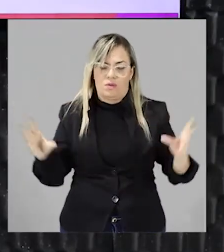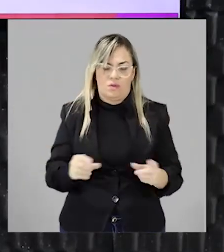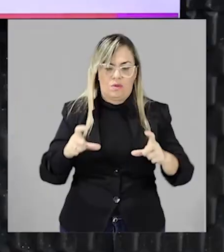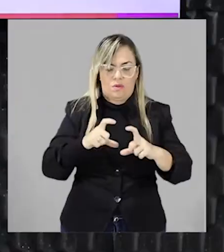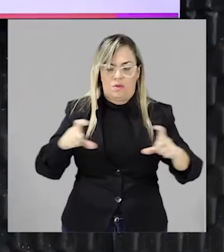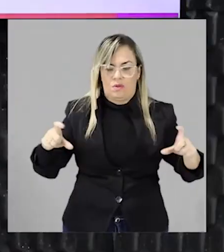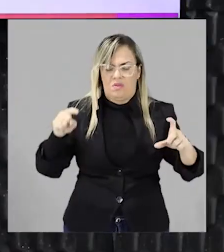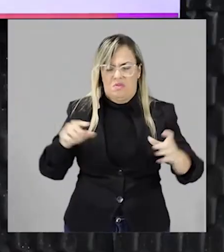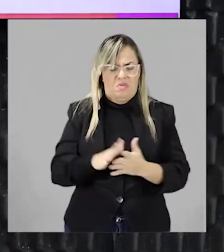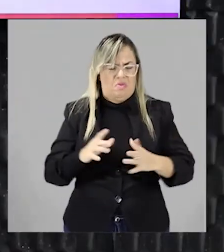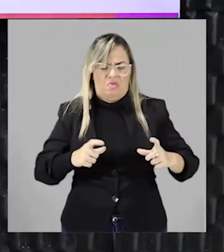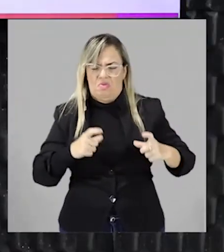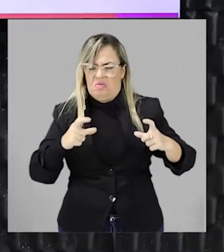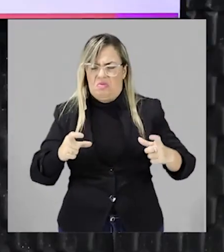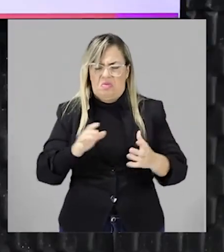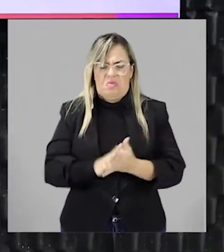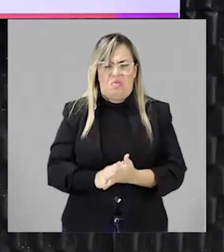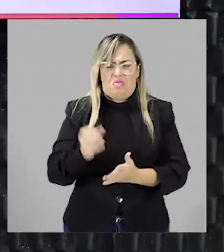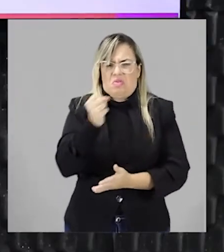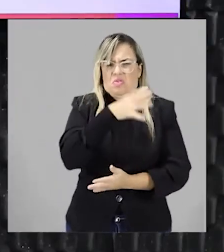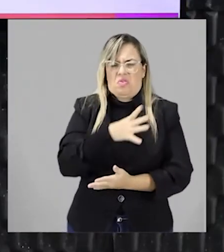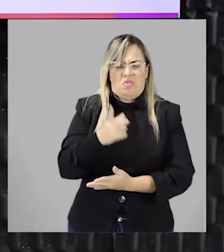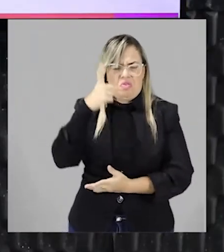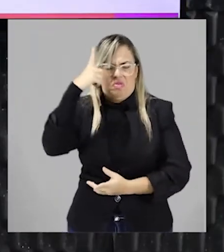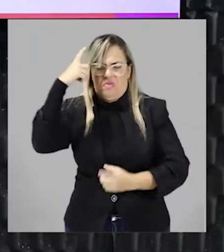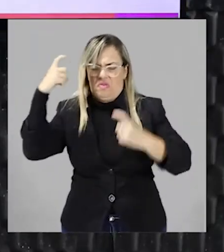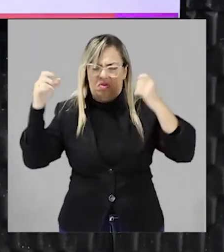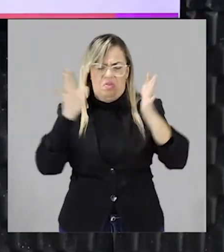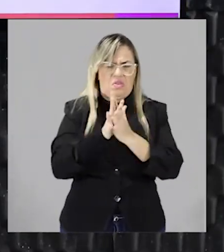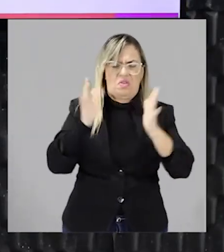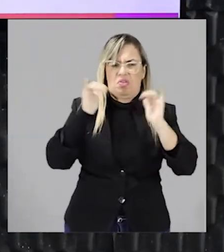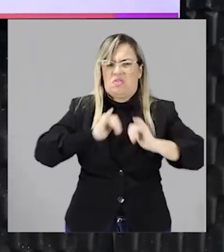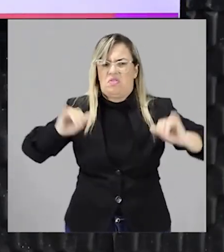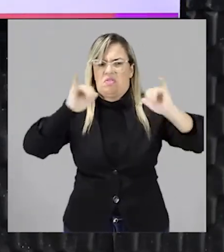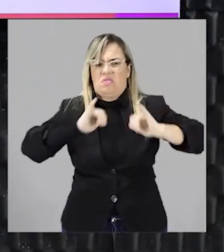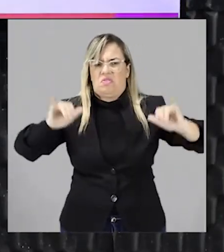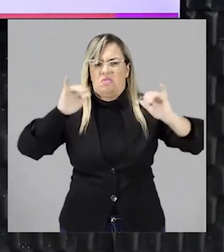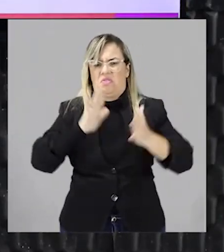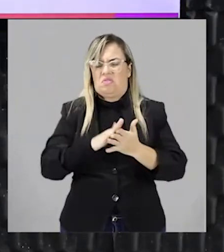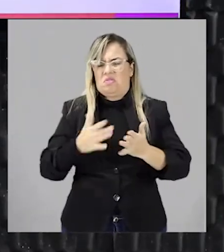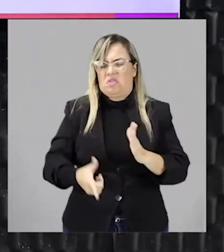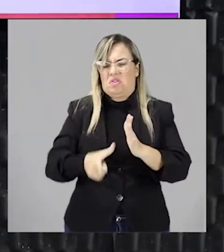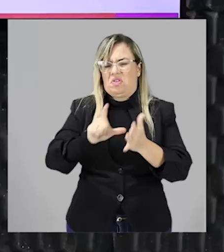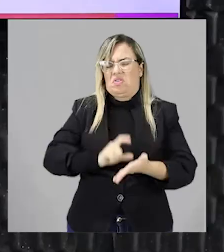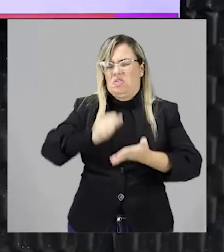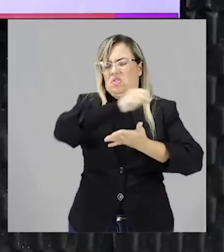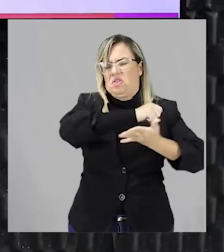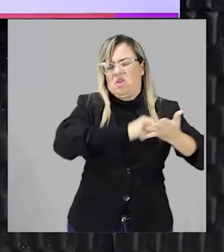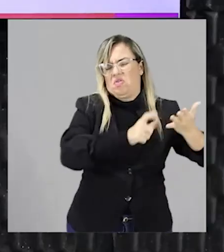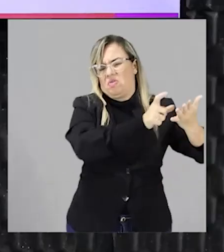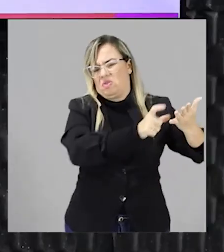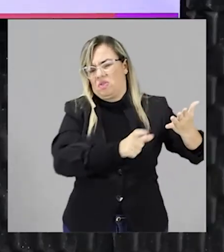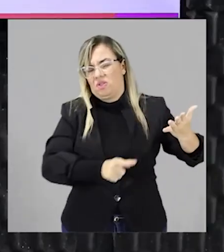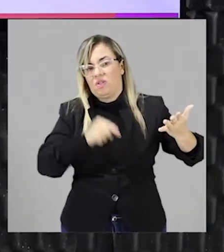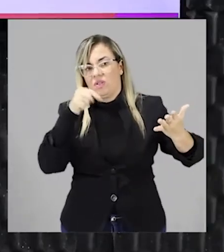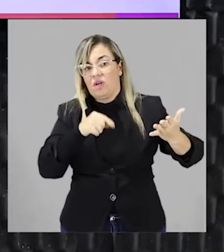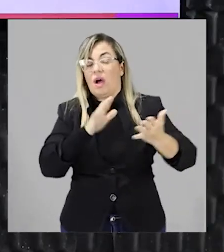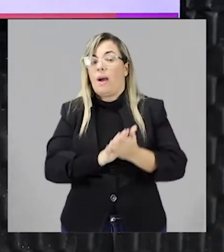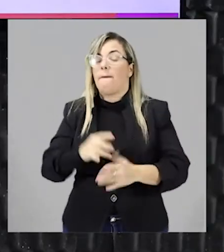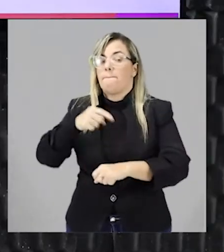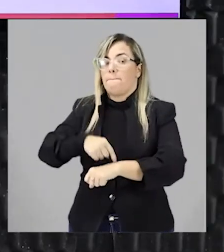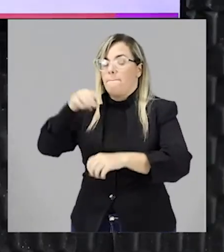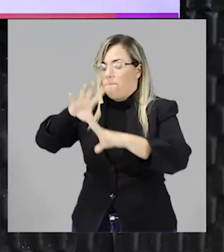trazer novas ideias, para você trazer informações que sequer foram citadas ao longo do texto. Esse é o momento de você